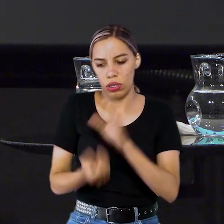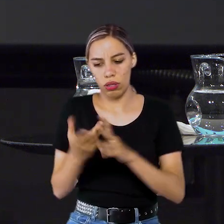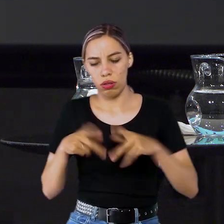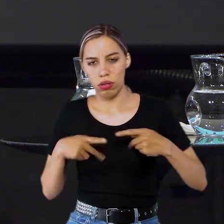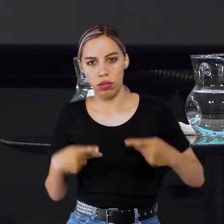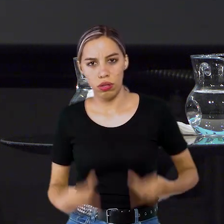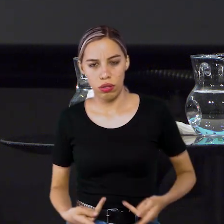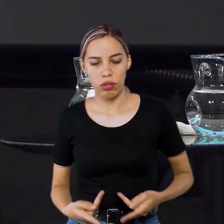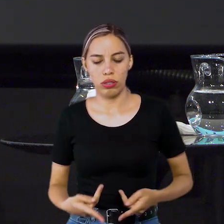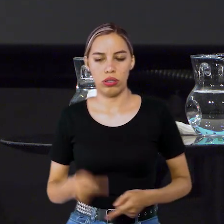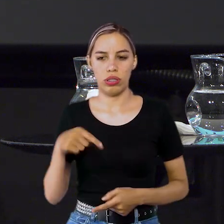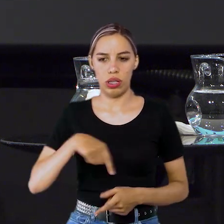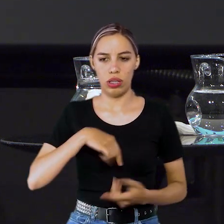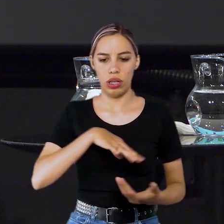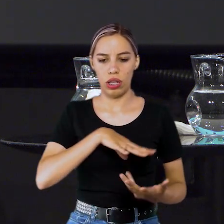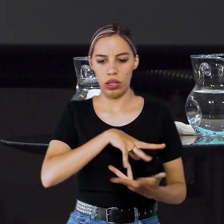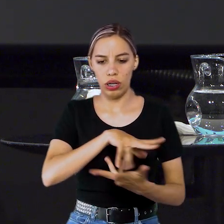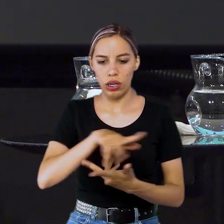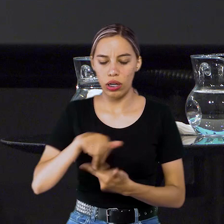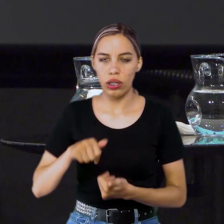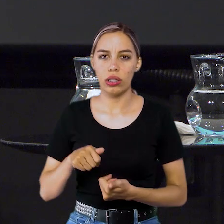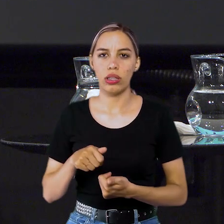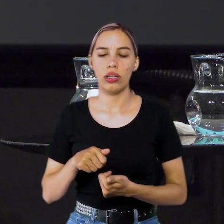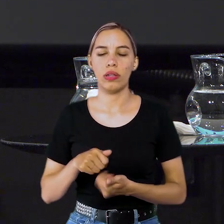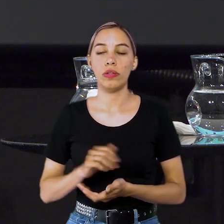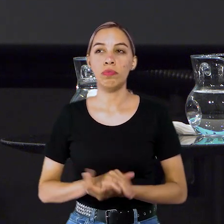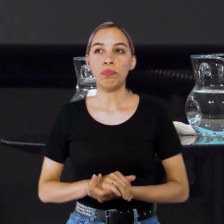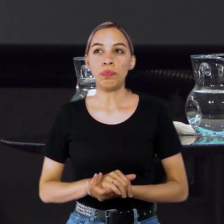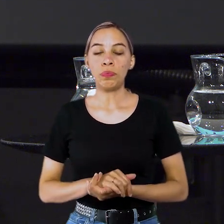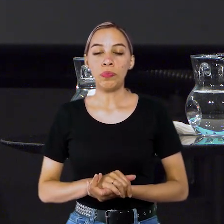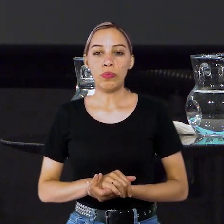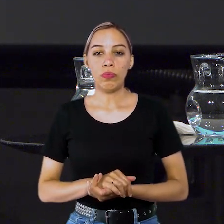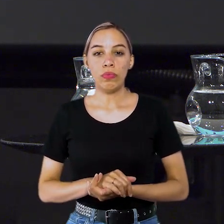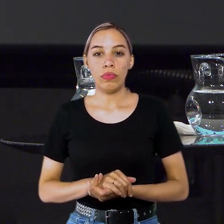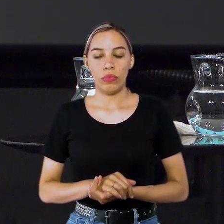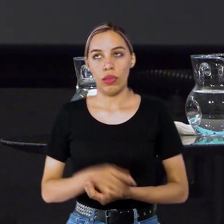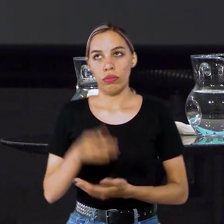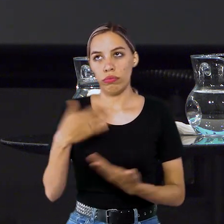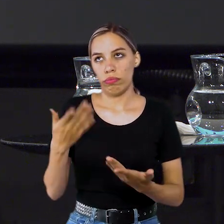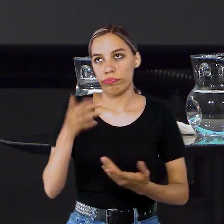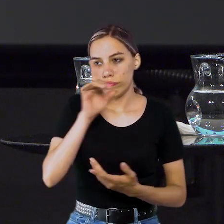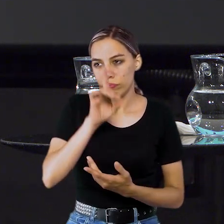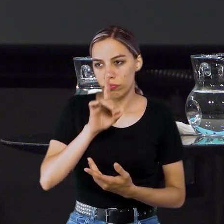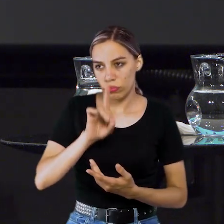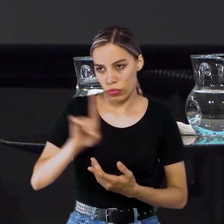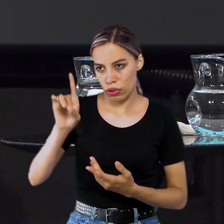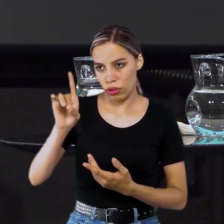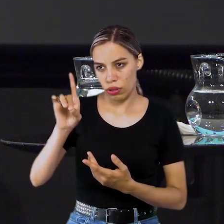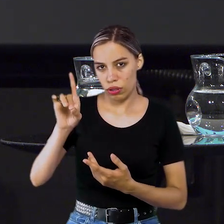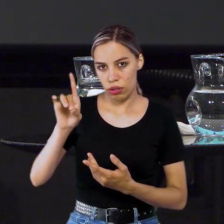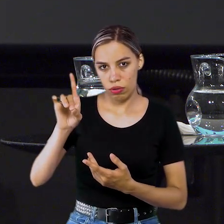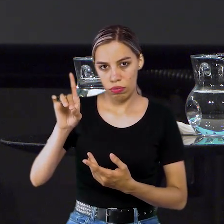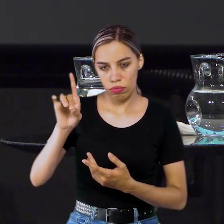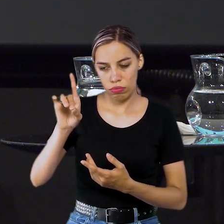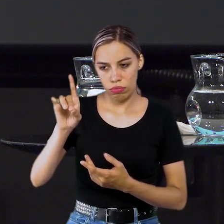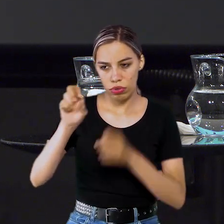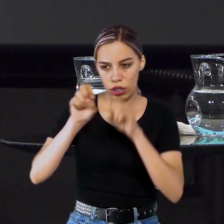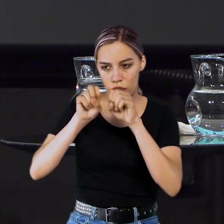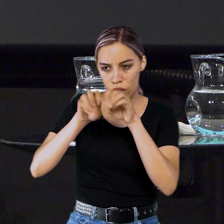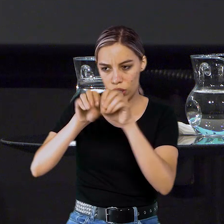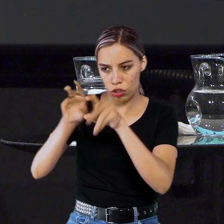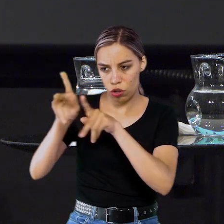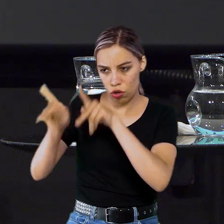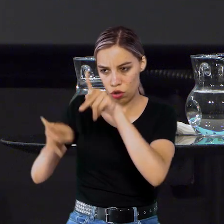nessa terra Urupá. E Nyanderu, Deus ensinou o povo guarani para